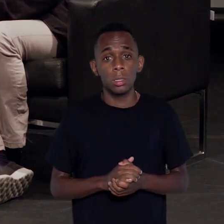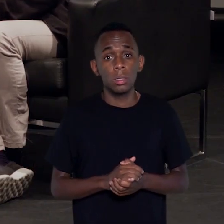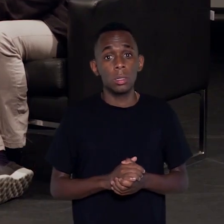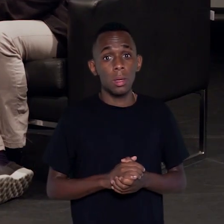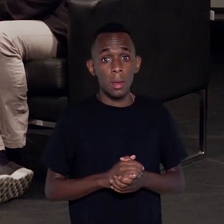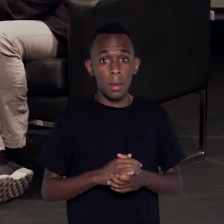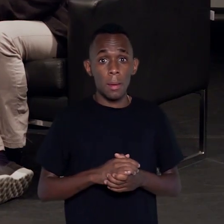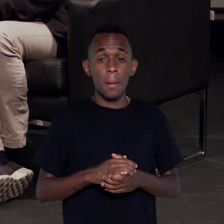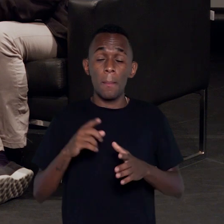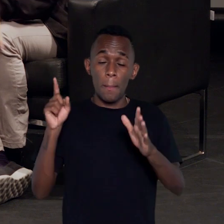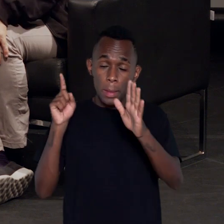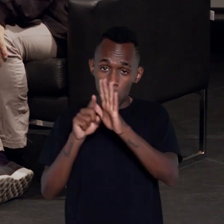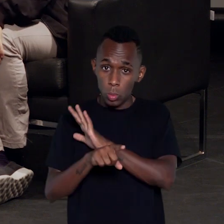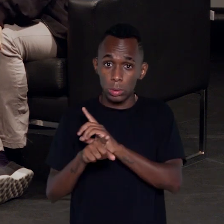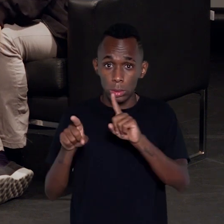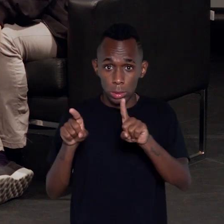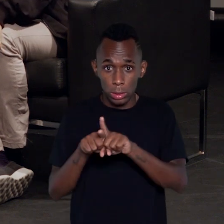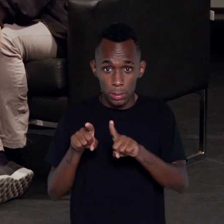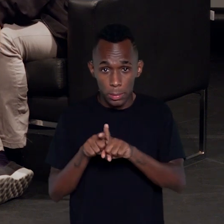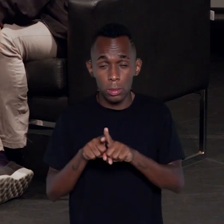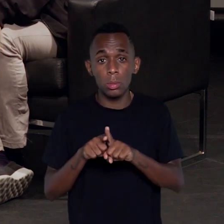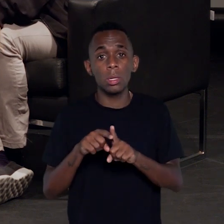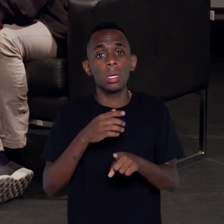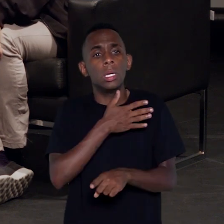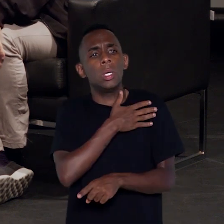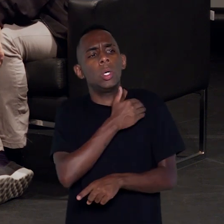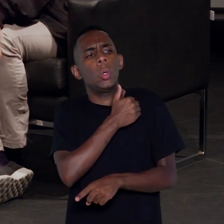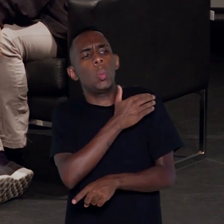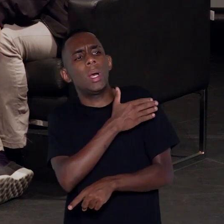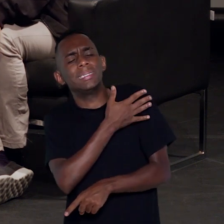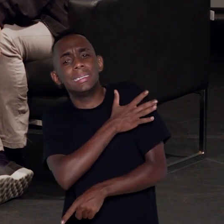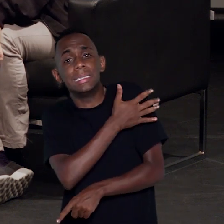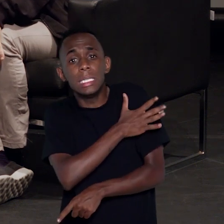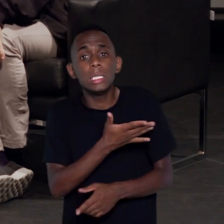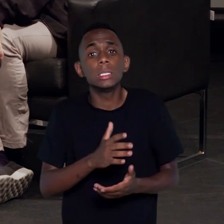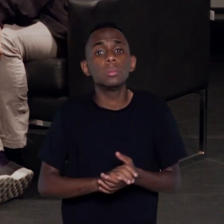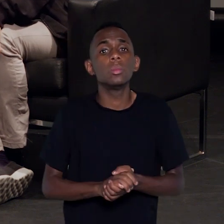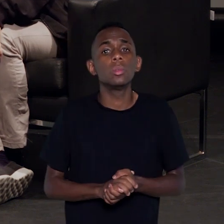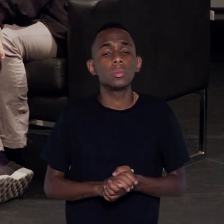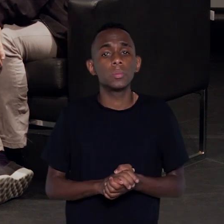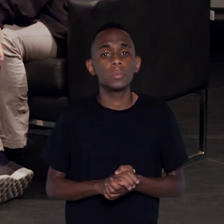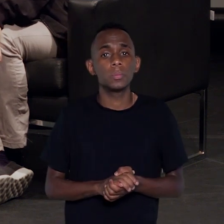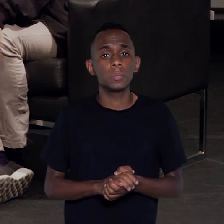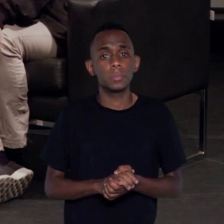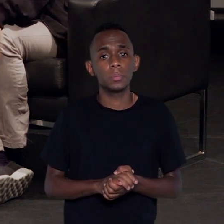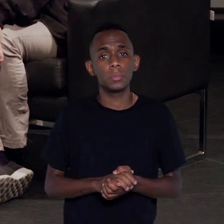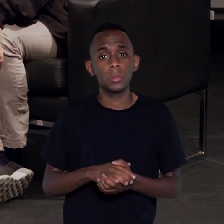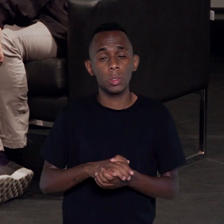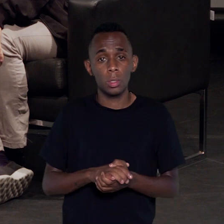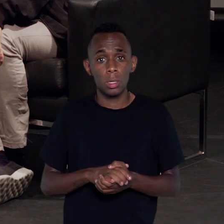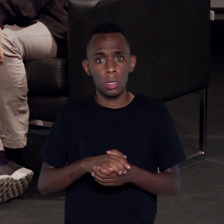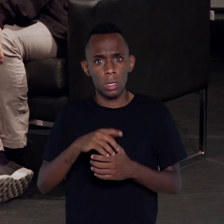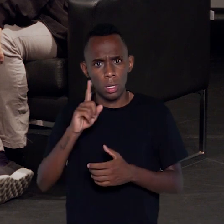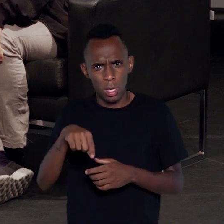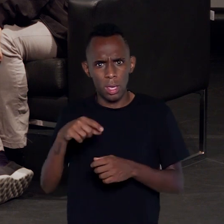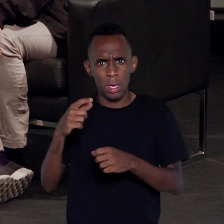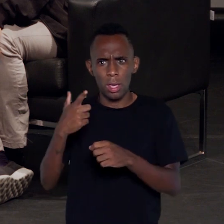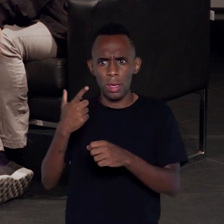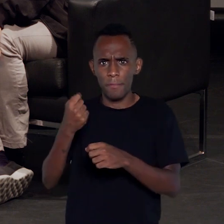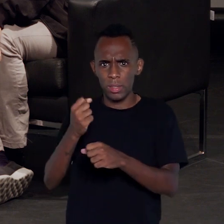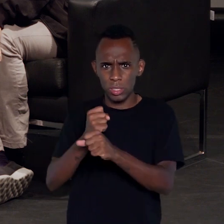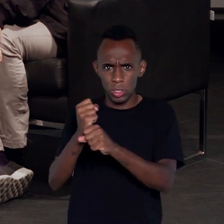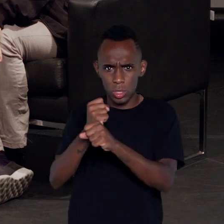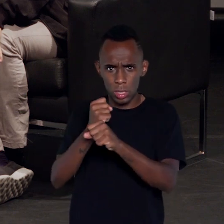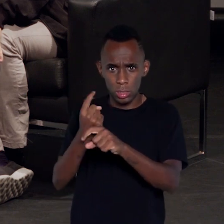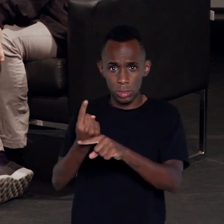te interromper, mas é também uma pergunta, esse racismo a qual a Toni se refere é de 20